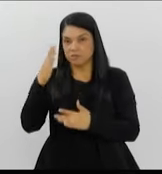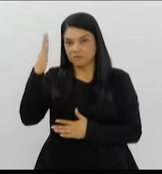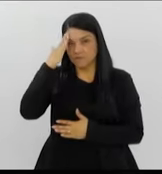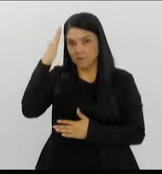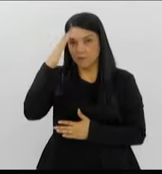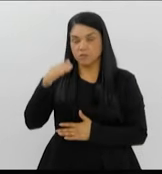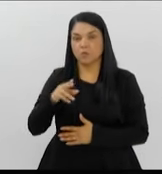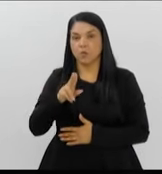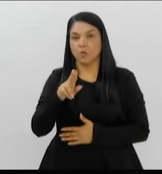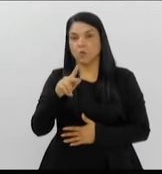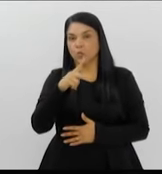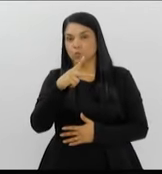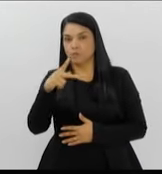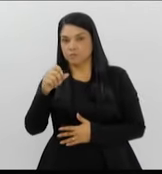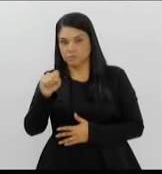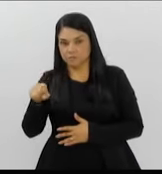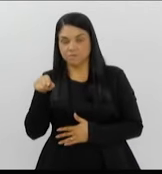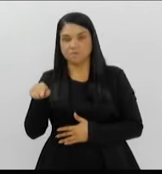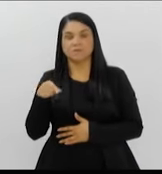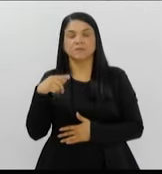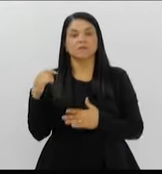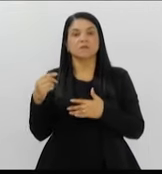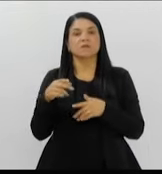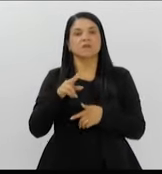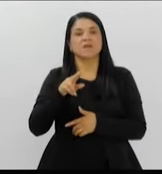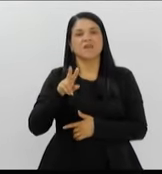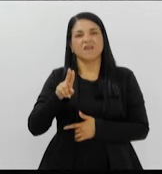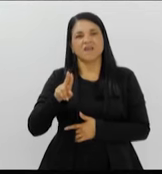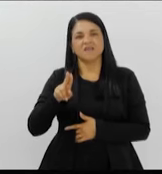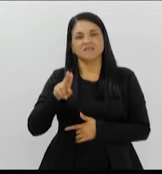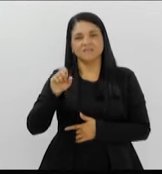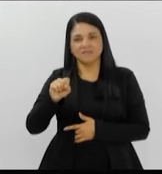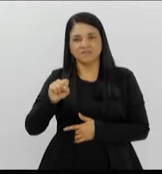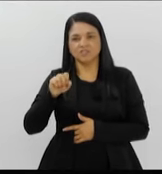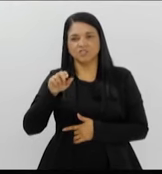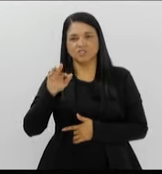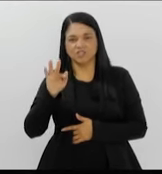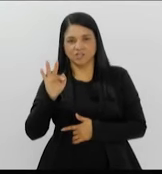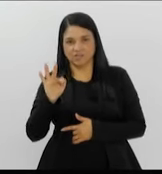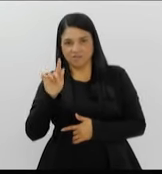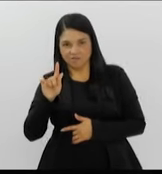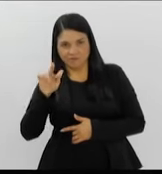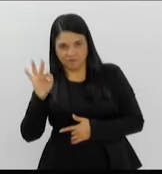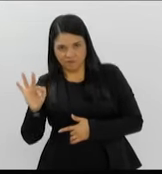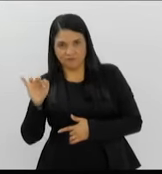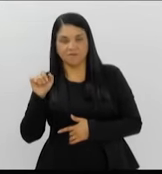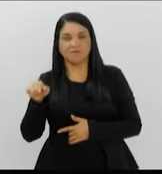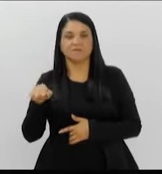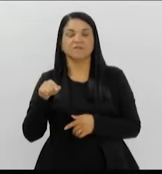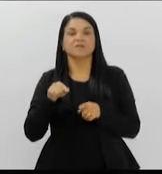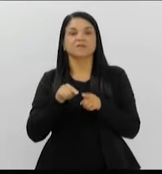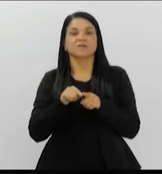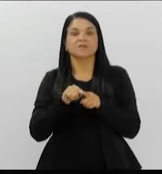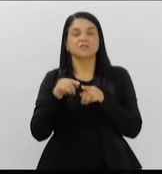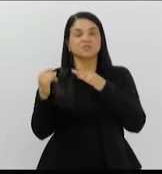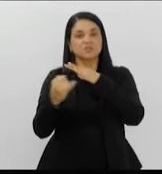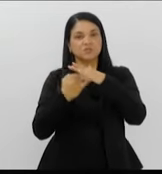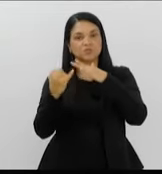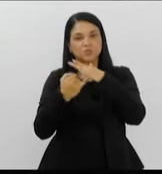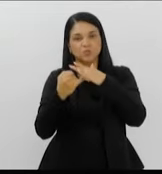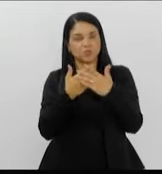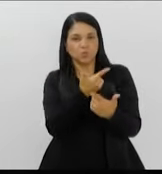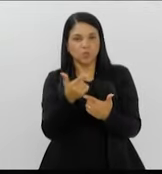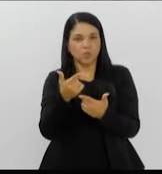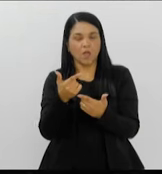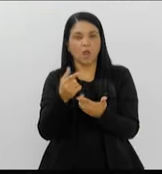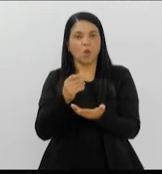USP, Universidade de São Paulo, FGV, Fundação Getúlio Vargas e INSPER, Instituto Sem Fins